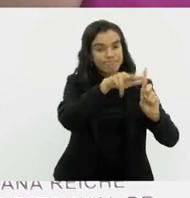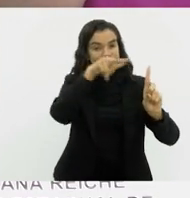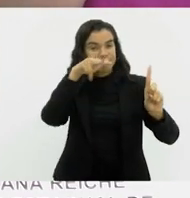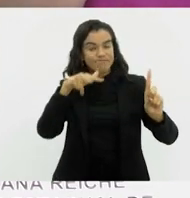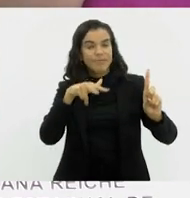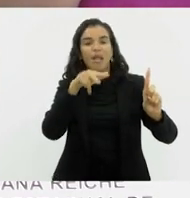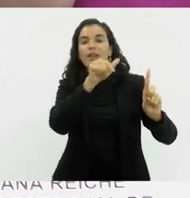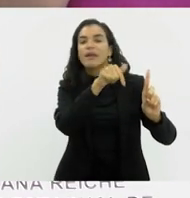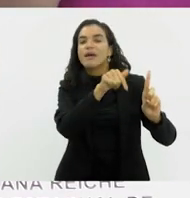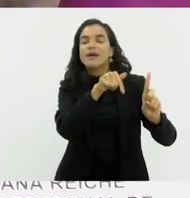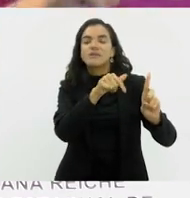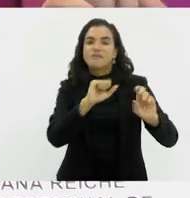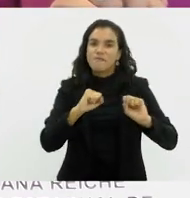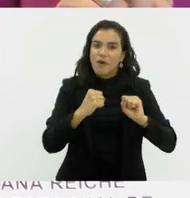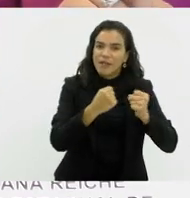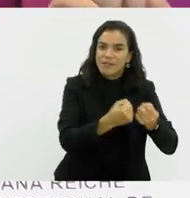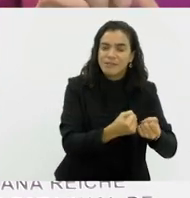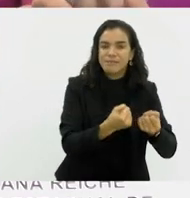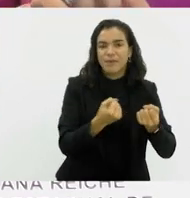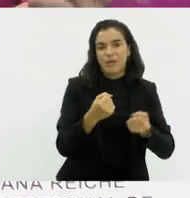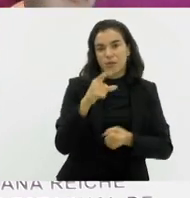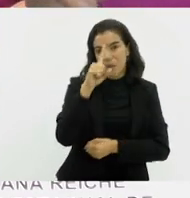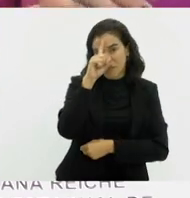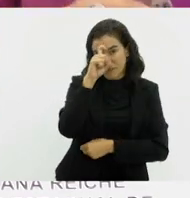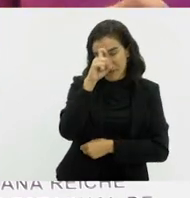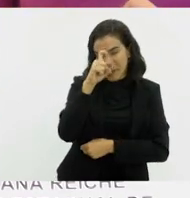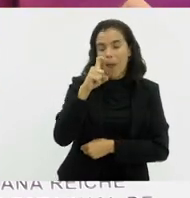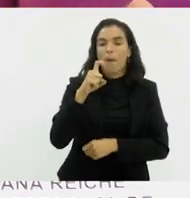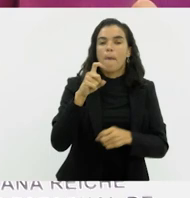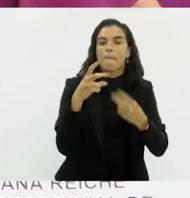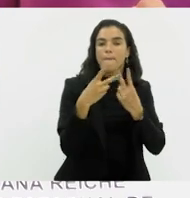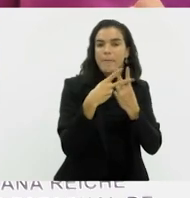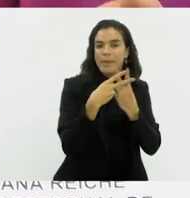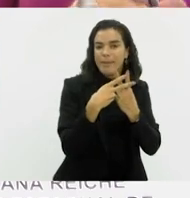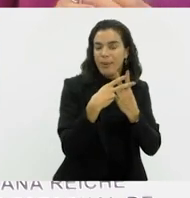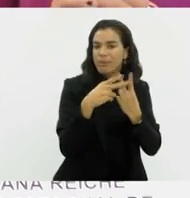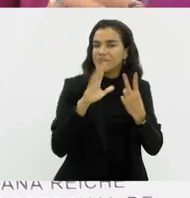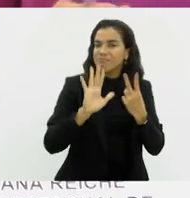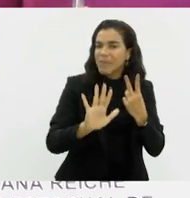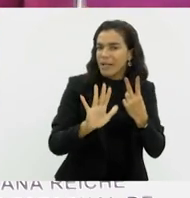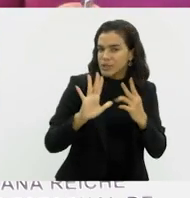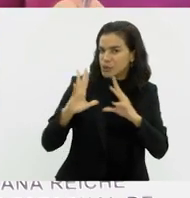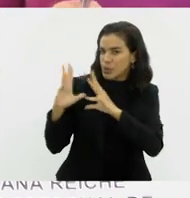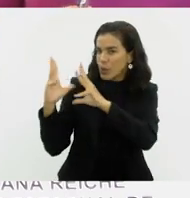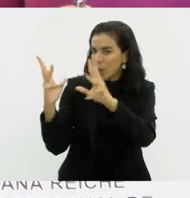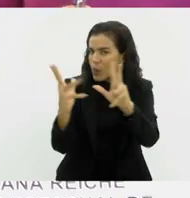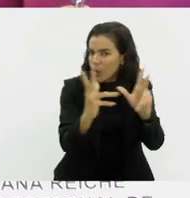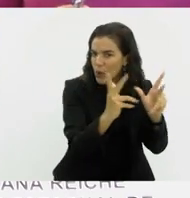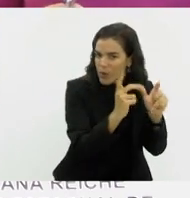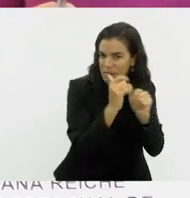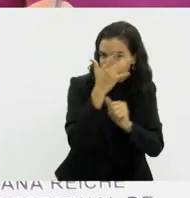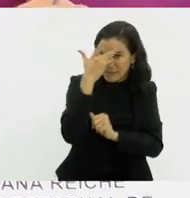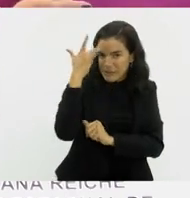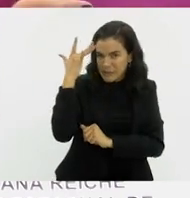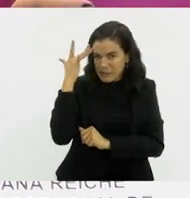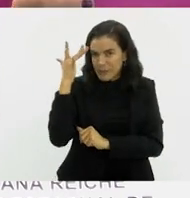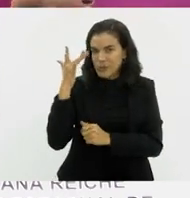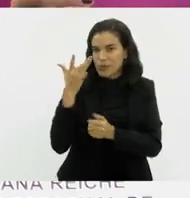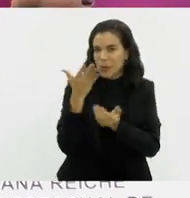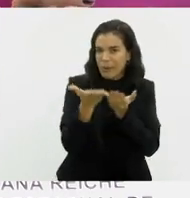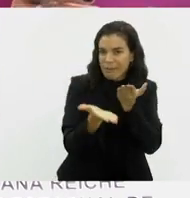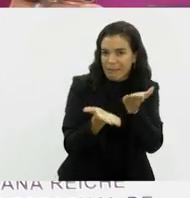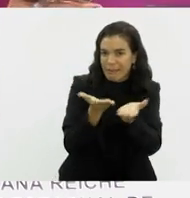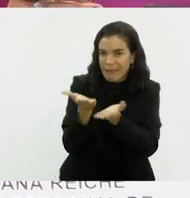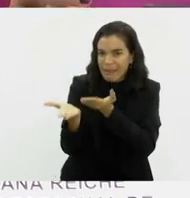do fortalecimento, da reestruturação do sanatório penal. Obviamente, nem todos os pacientes vão ser